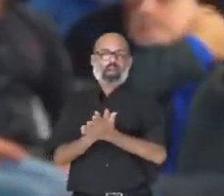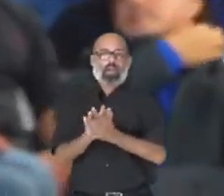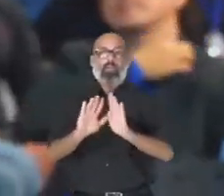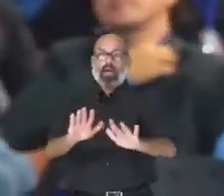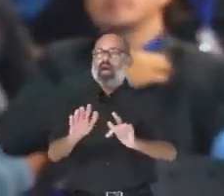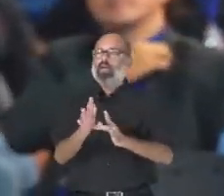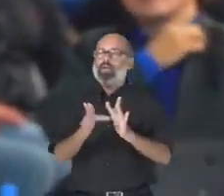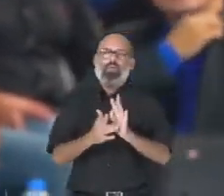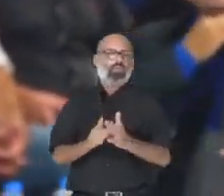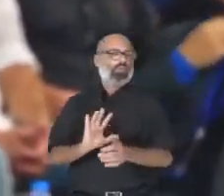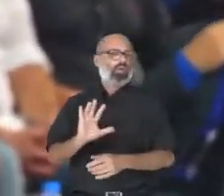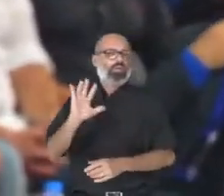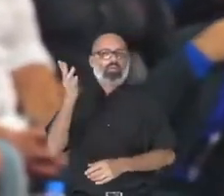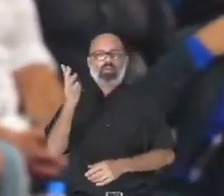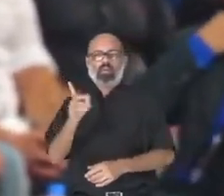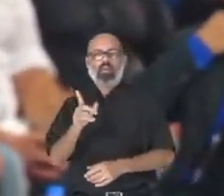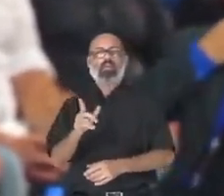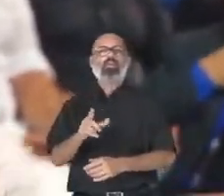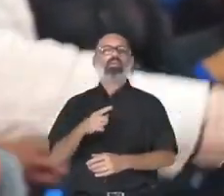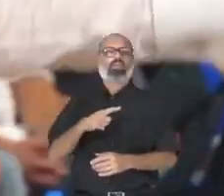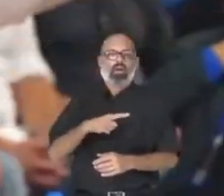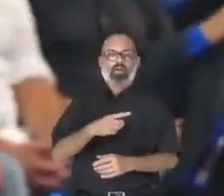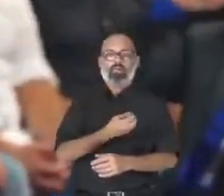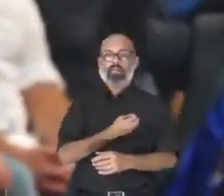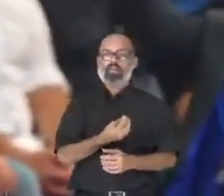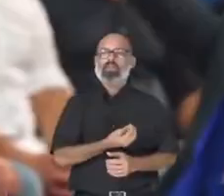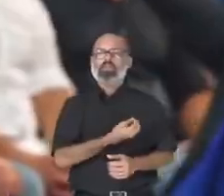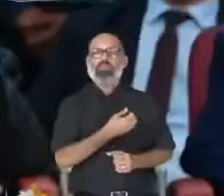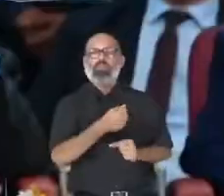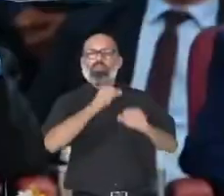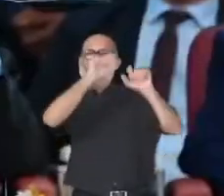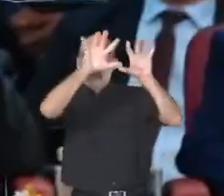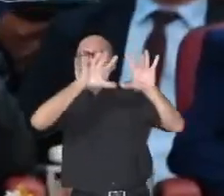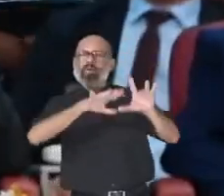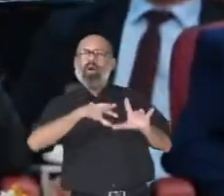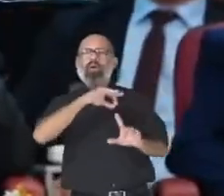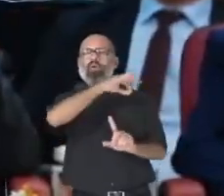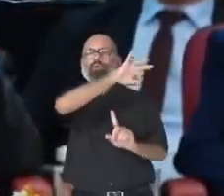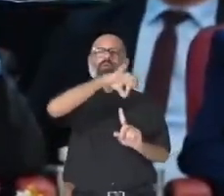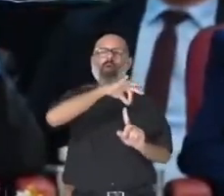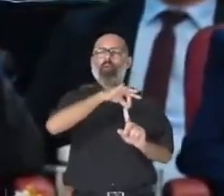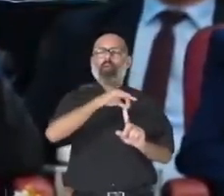deixar isso acontecer. Vai vir um avivamento antes disso.